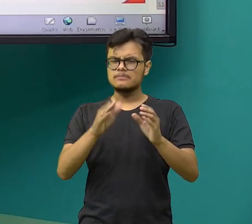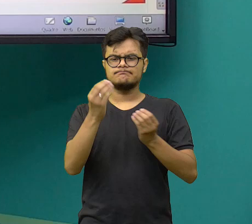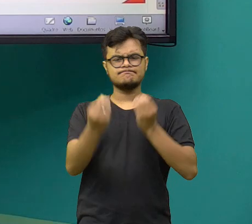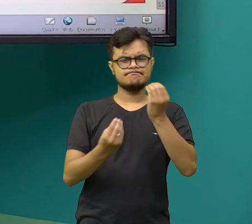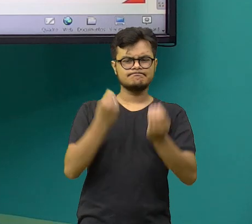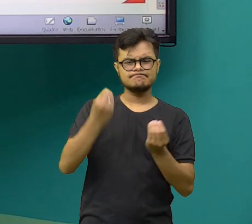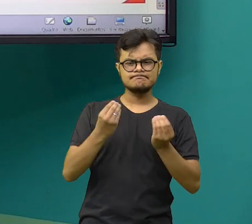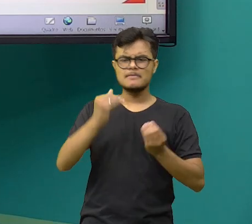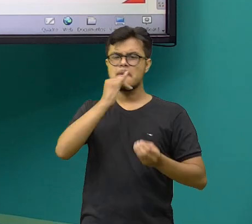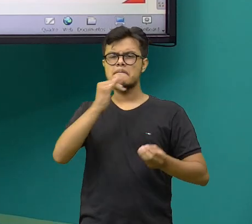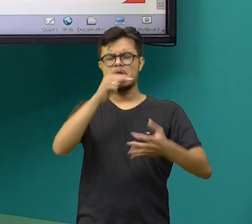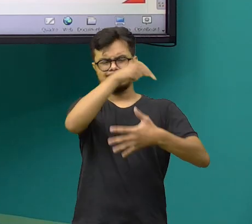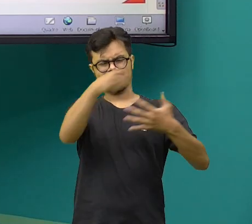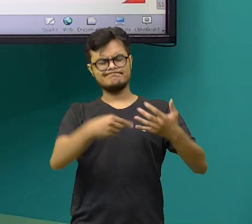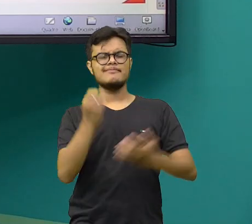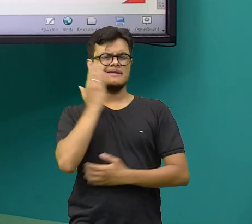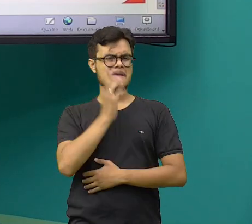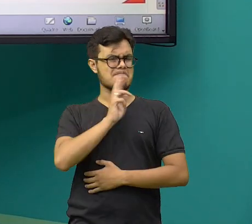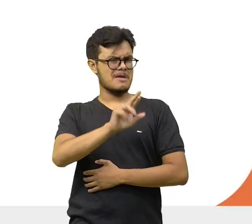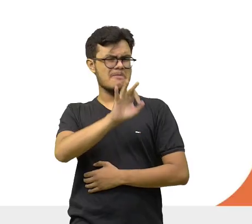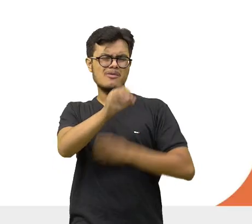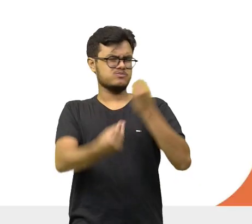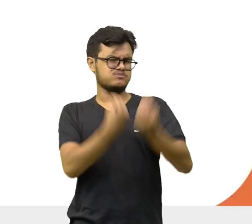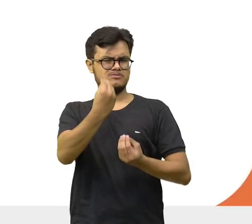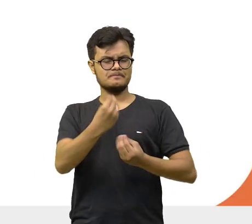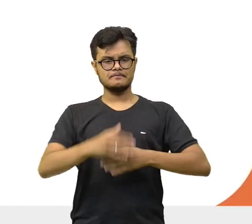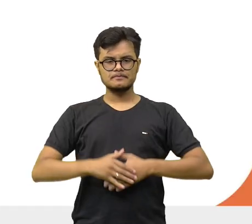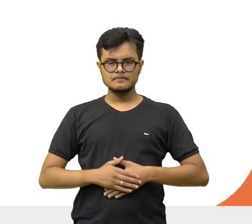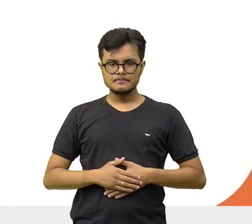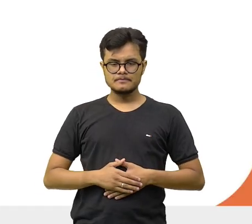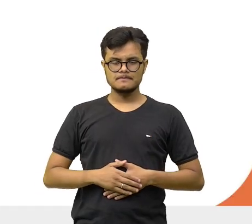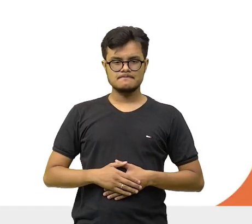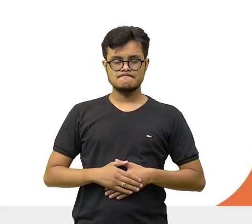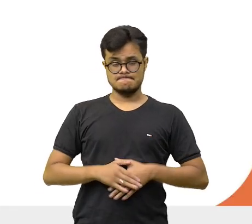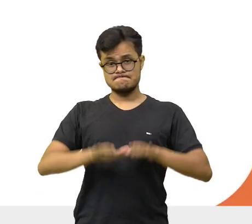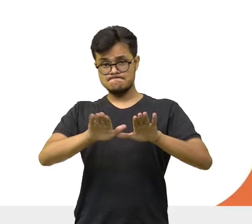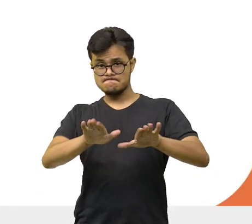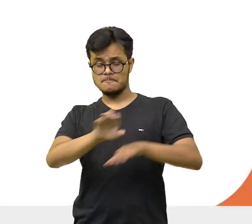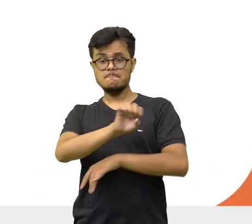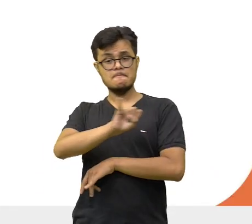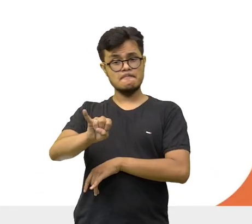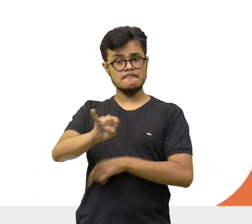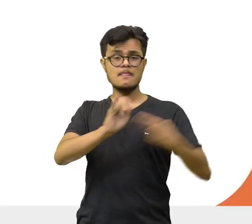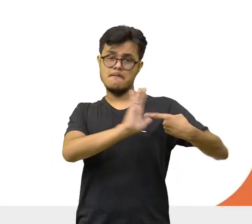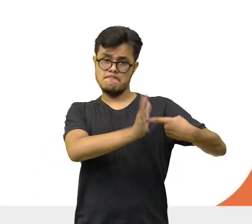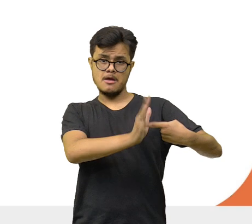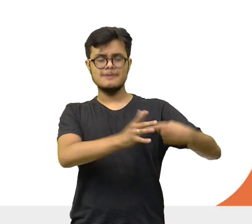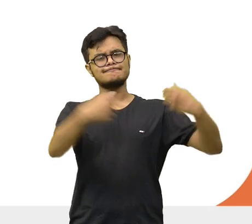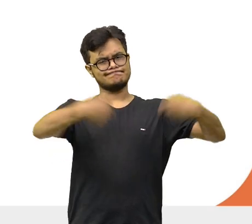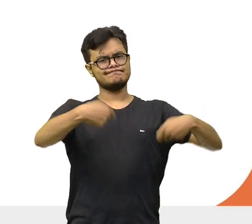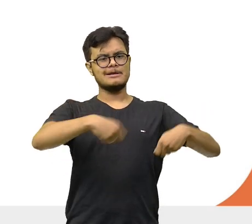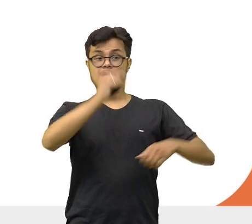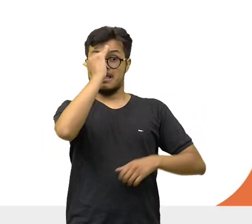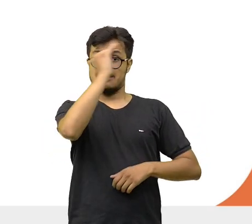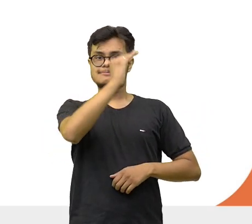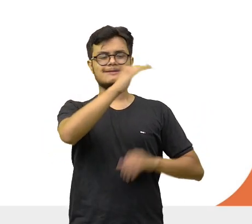como determinar a resposta dessa questão. Como a máquina térmica ela segue um princípio de conservação de